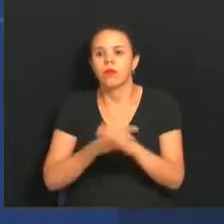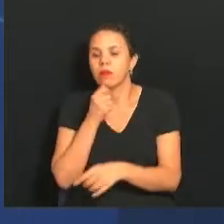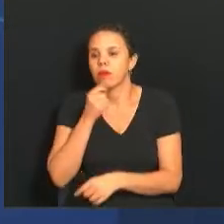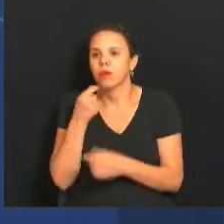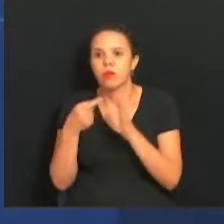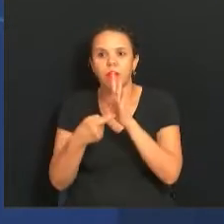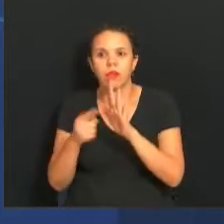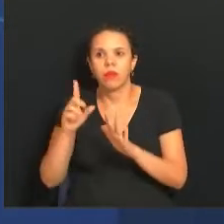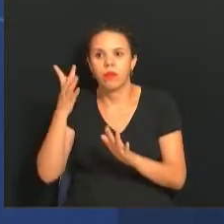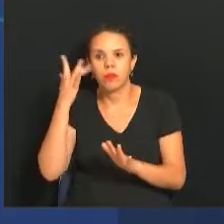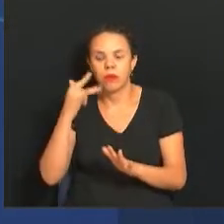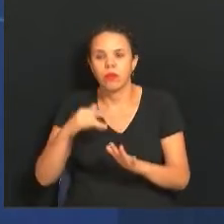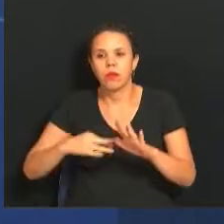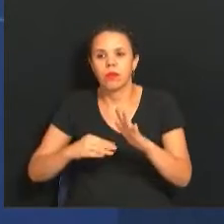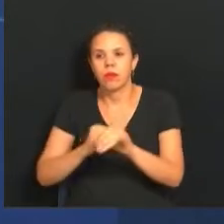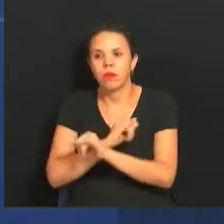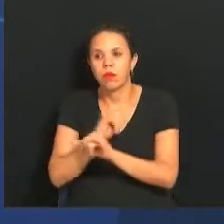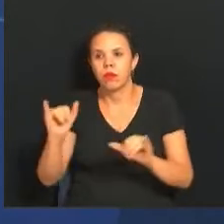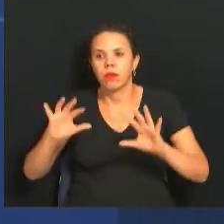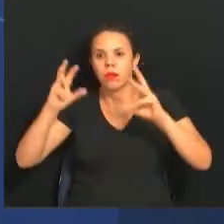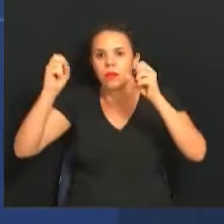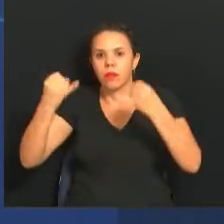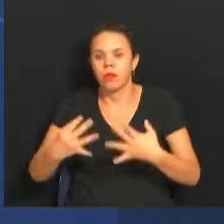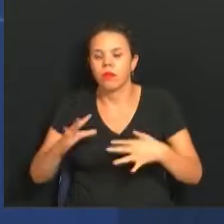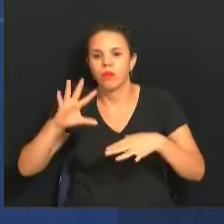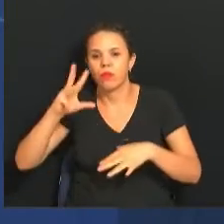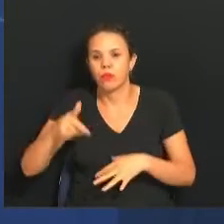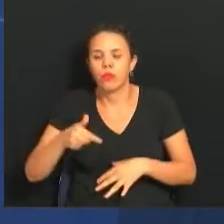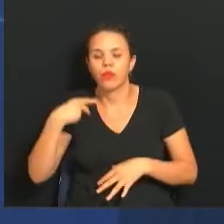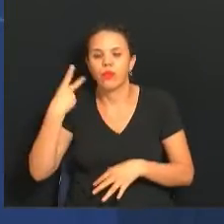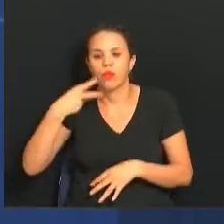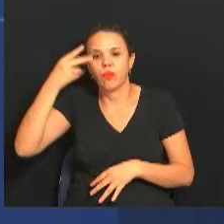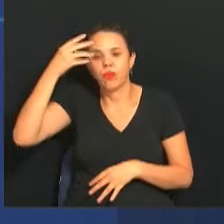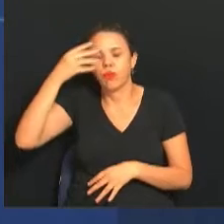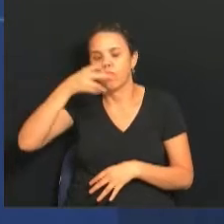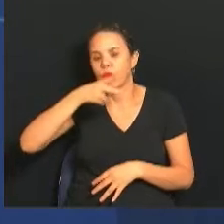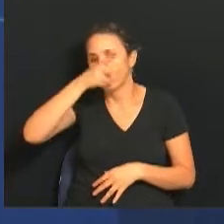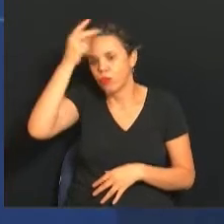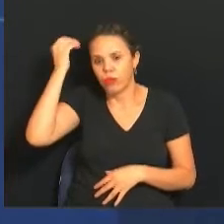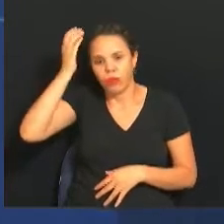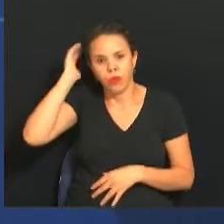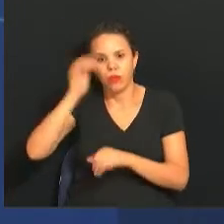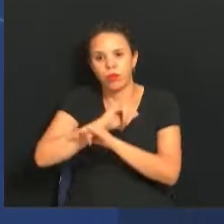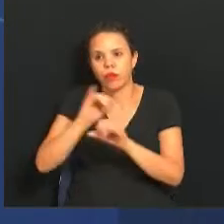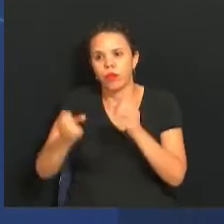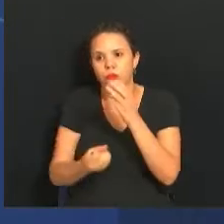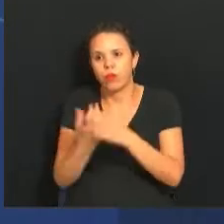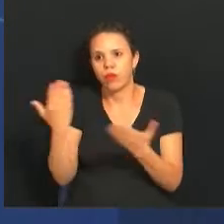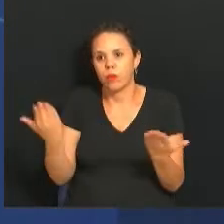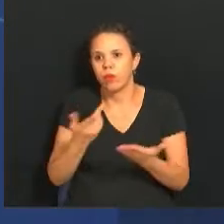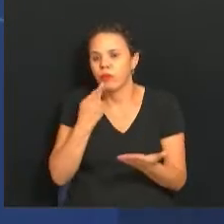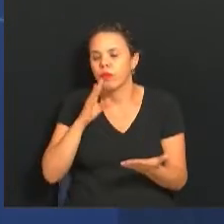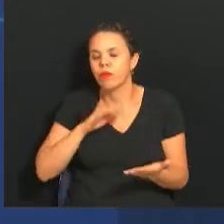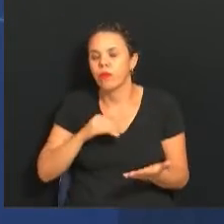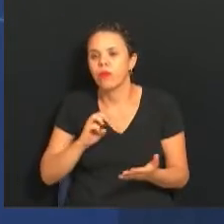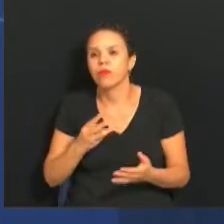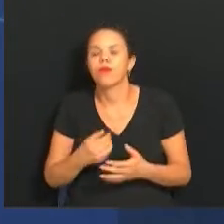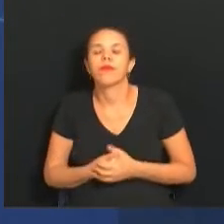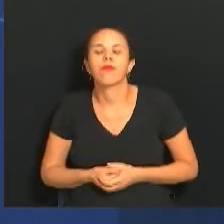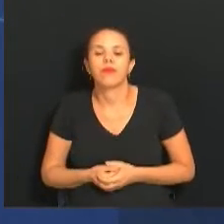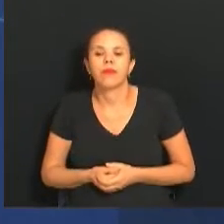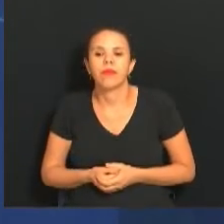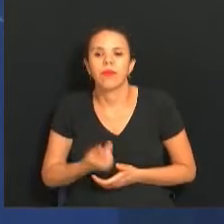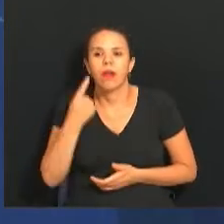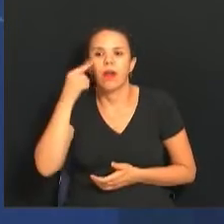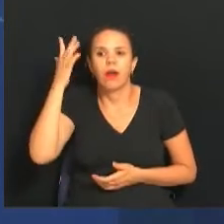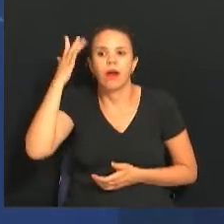que amanhã, aqui no Câmara Notícia, a gente repercute as principais informações, tá certo? Olha só, hein?